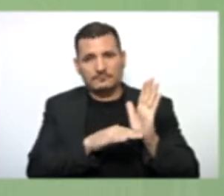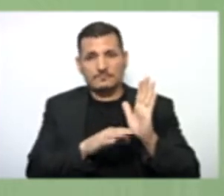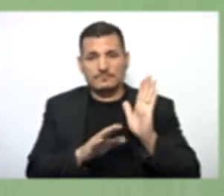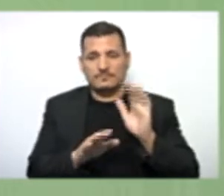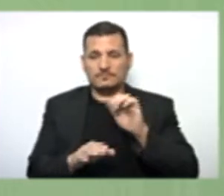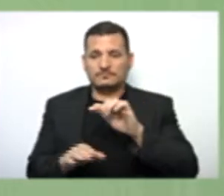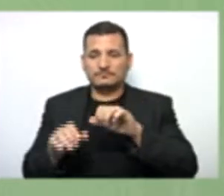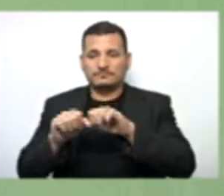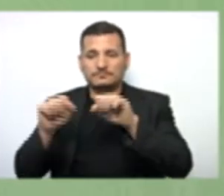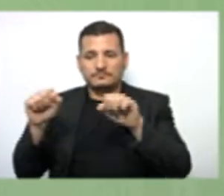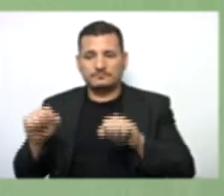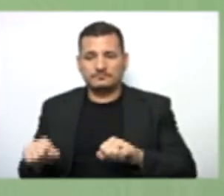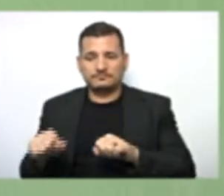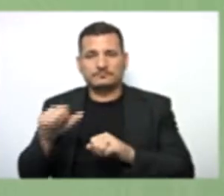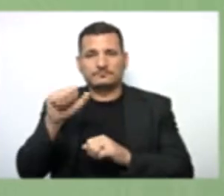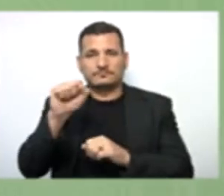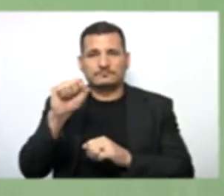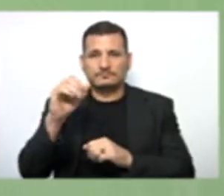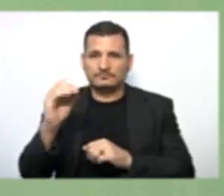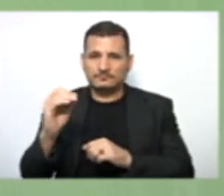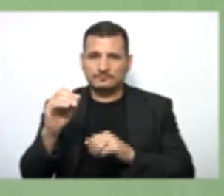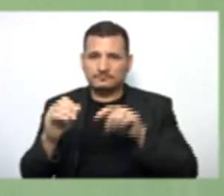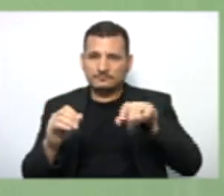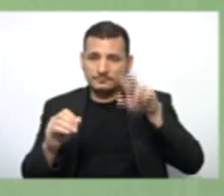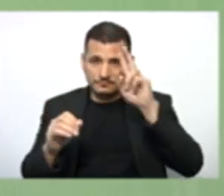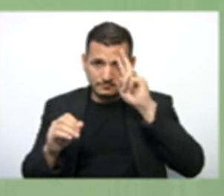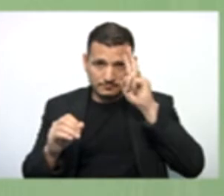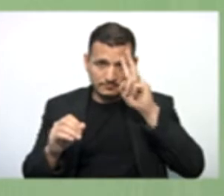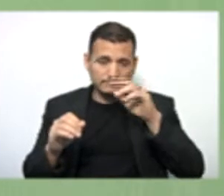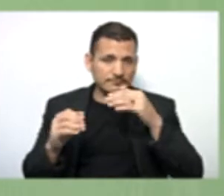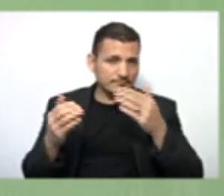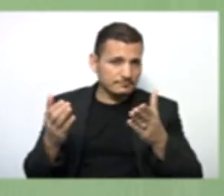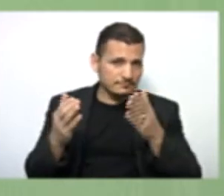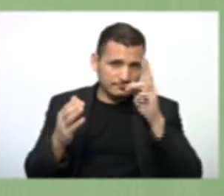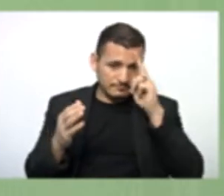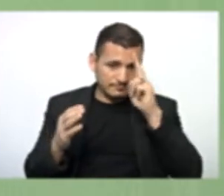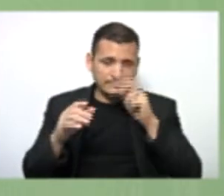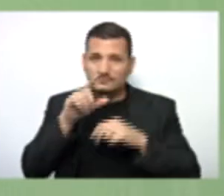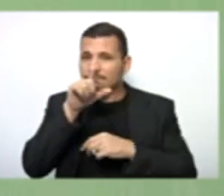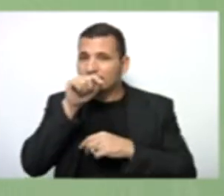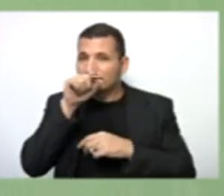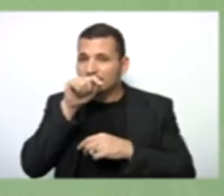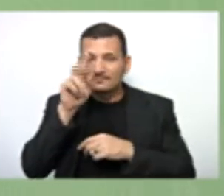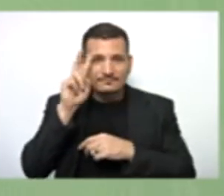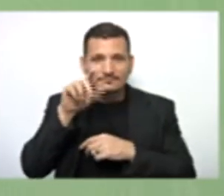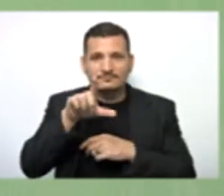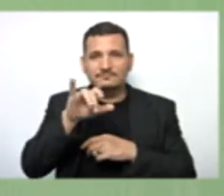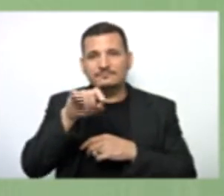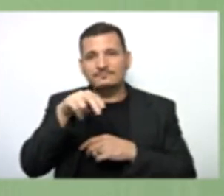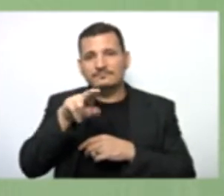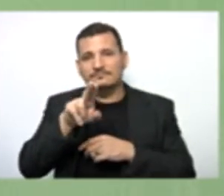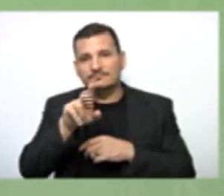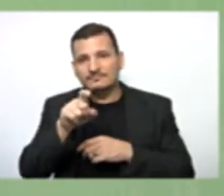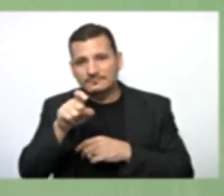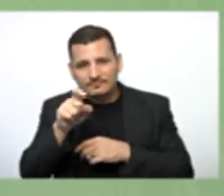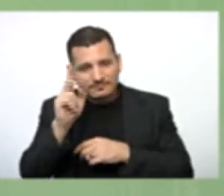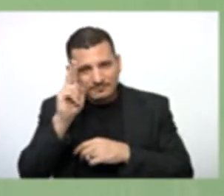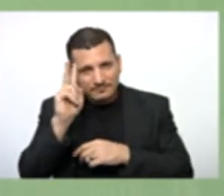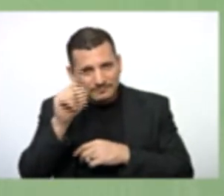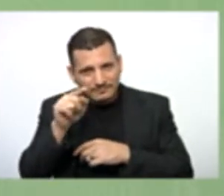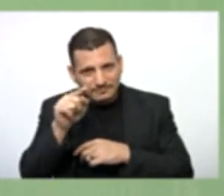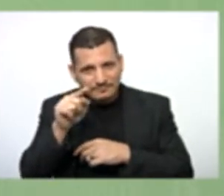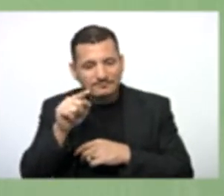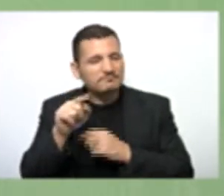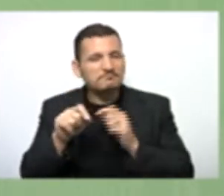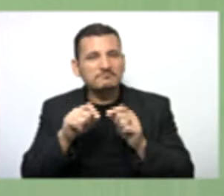sistema operacional, né? Lembra aí qual que é, pessoal, esse pinguinzinho? Qual é o sistema? Será que eles sabem quem representa o